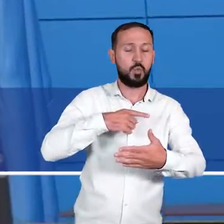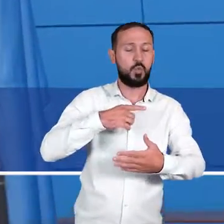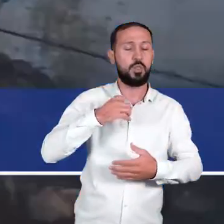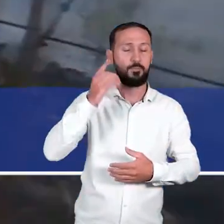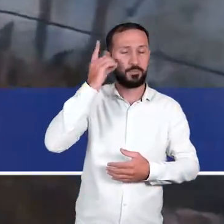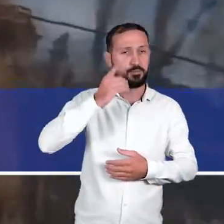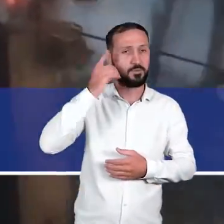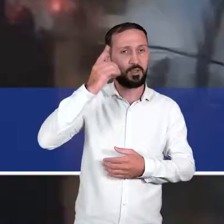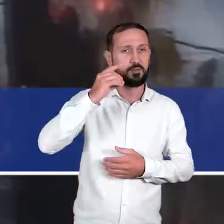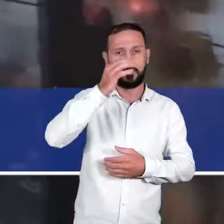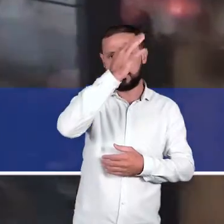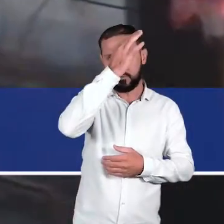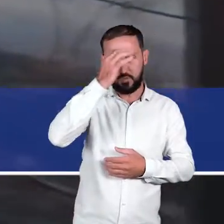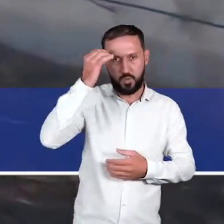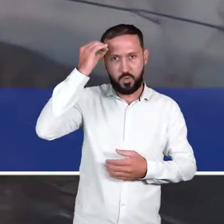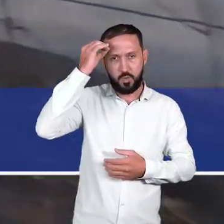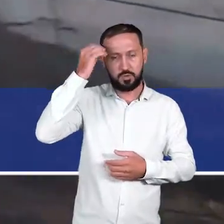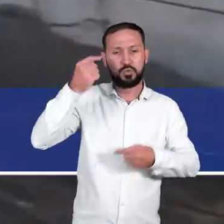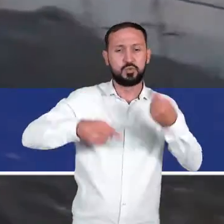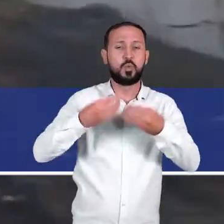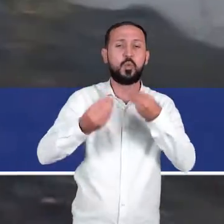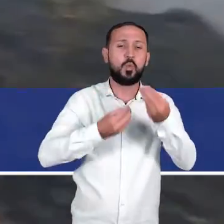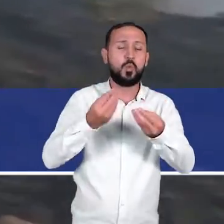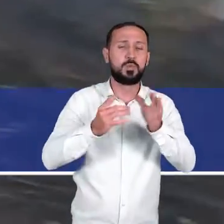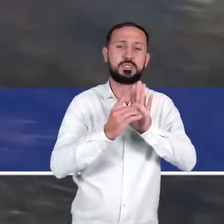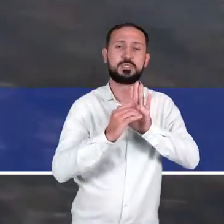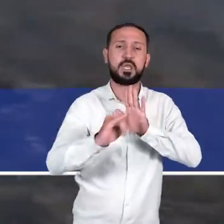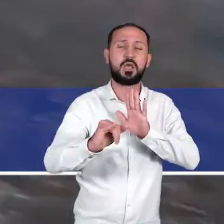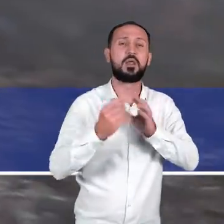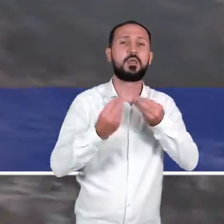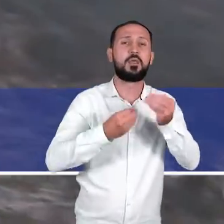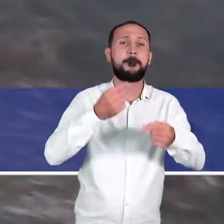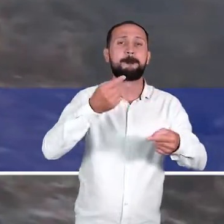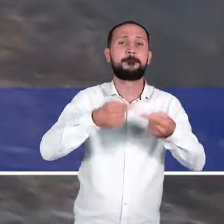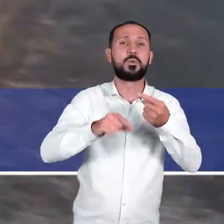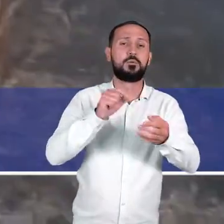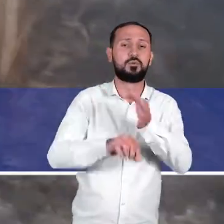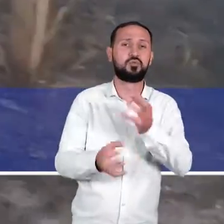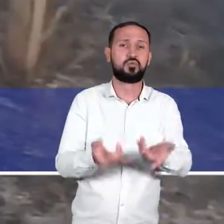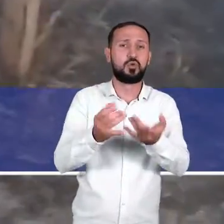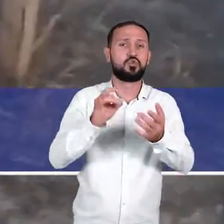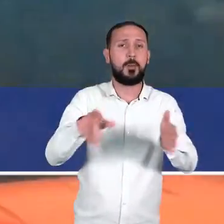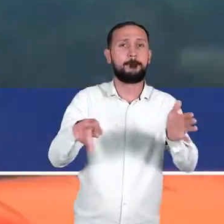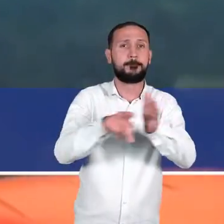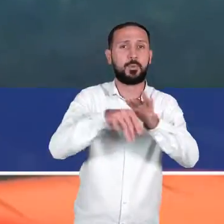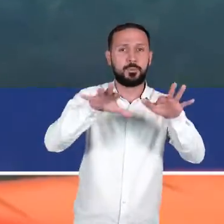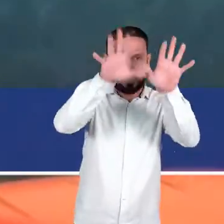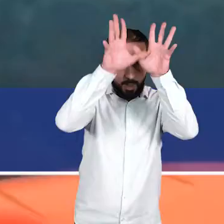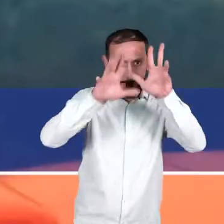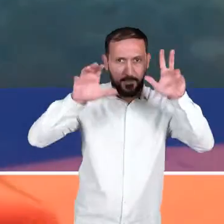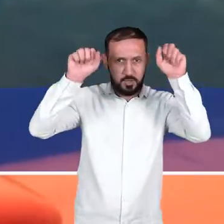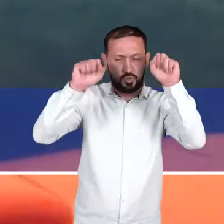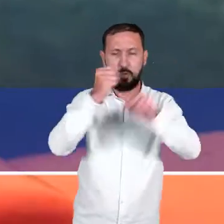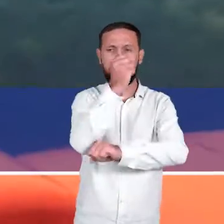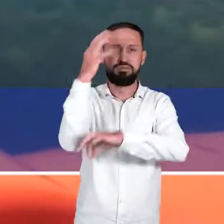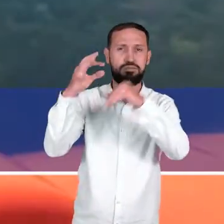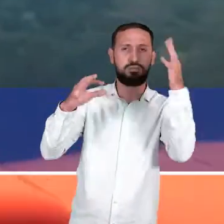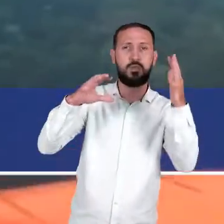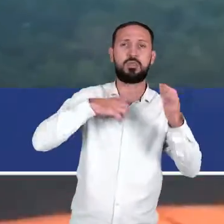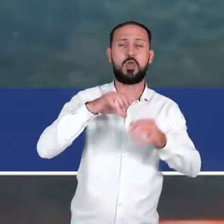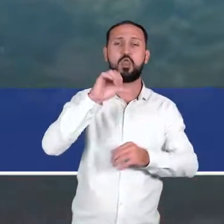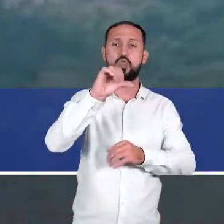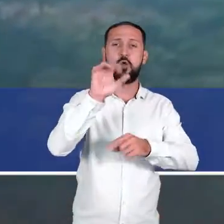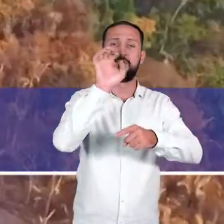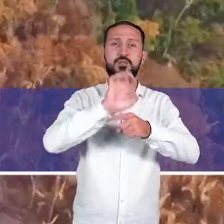PSDB, repercutiu o impacto do decreto que proibiu as queimadas apenas na Amazônia Legal, que abrange 9 estados